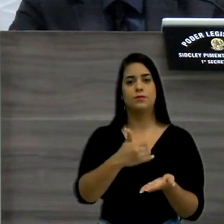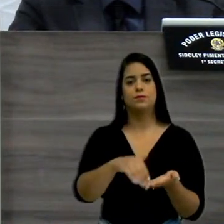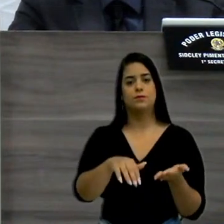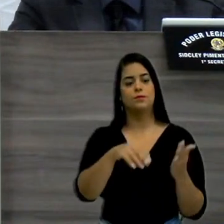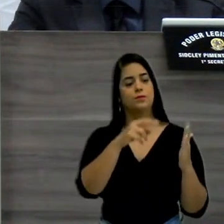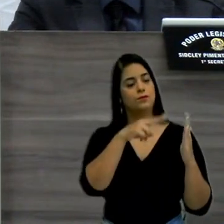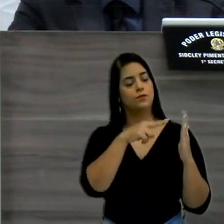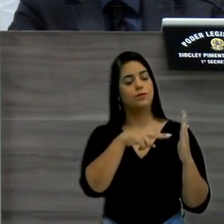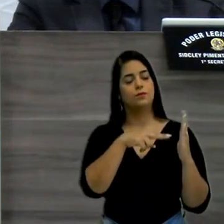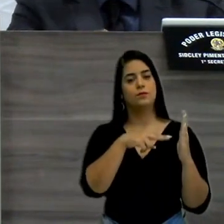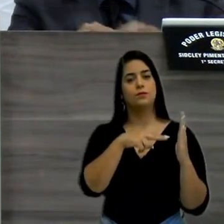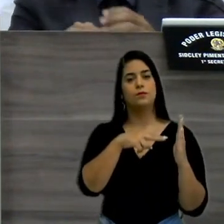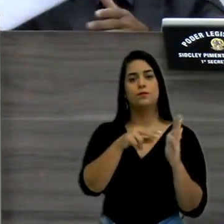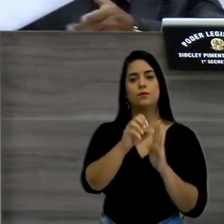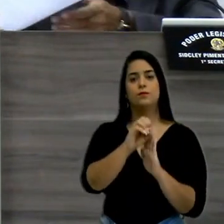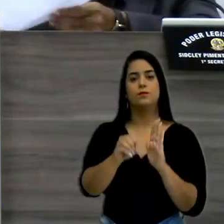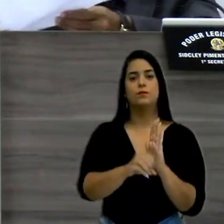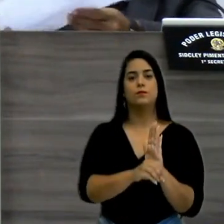da Secretaria de Defesa Social.